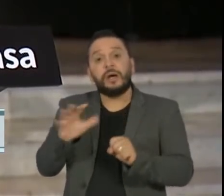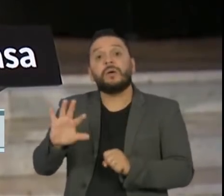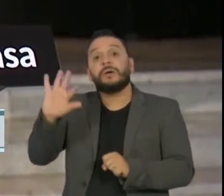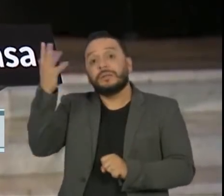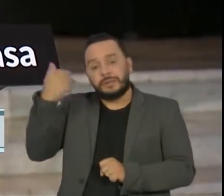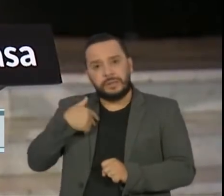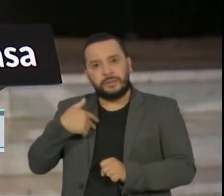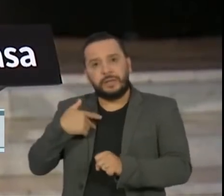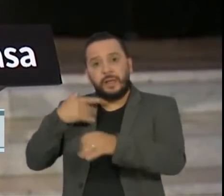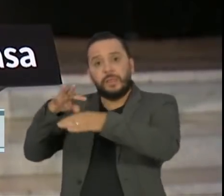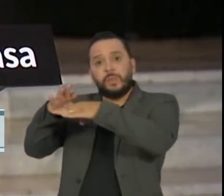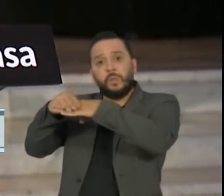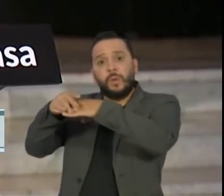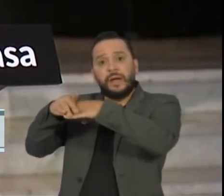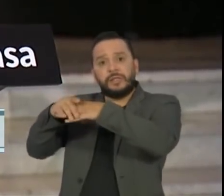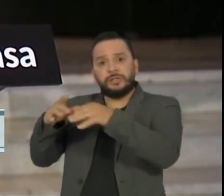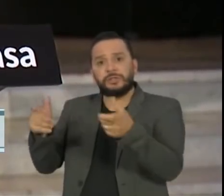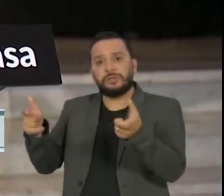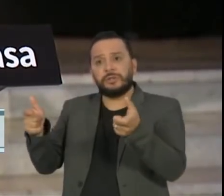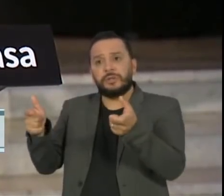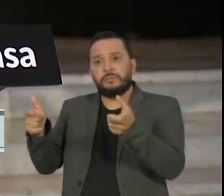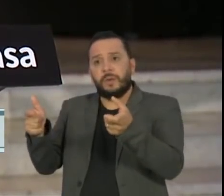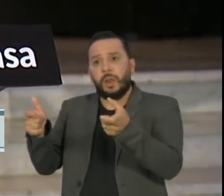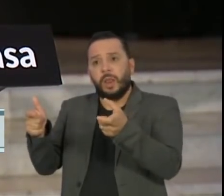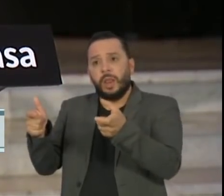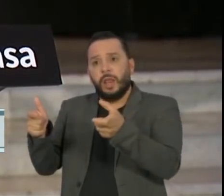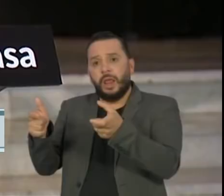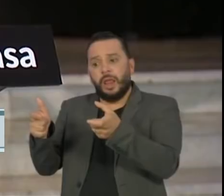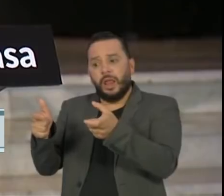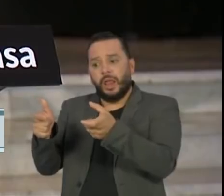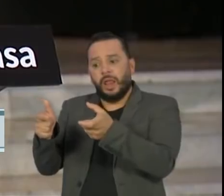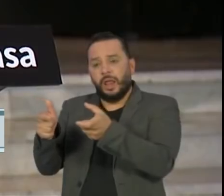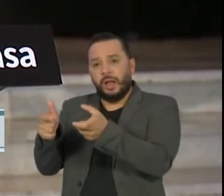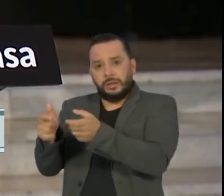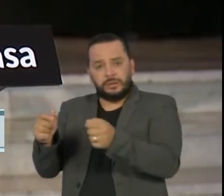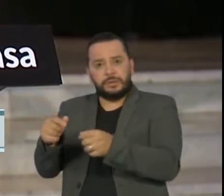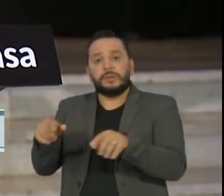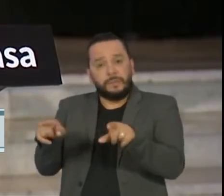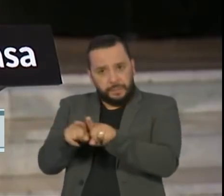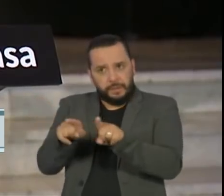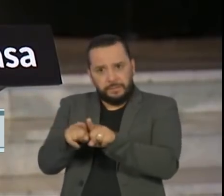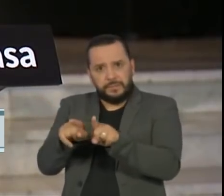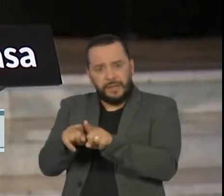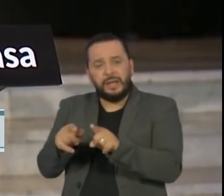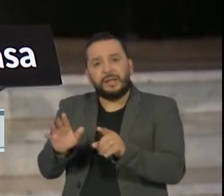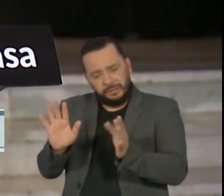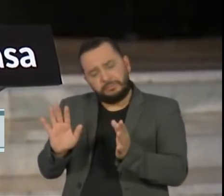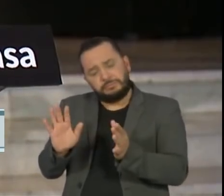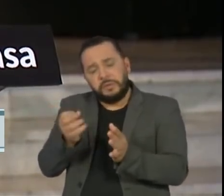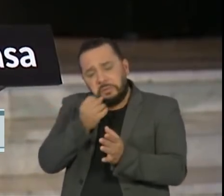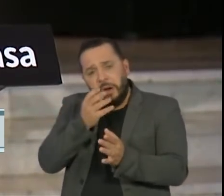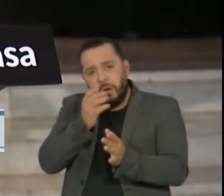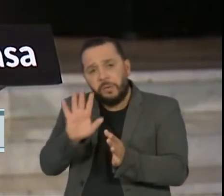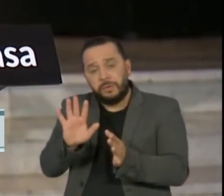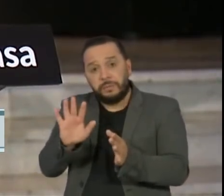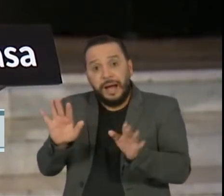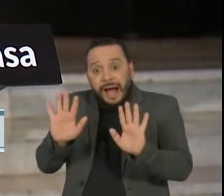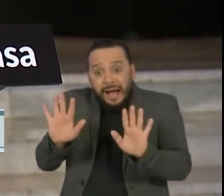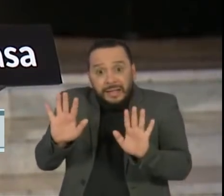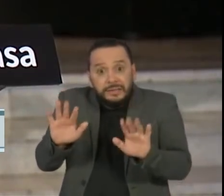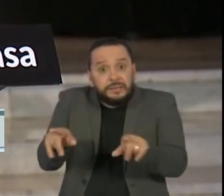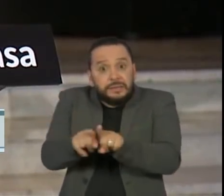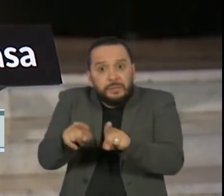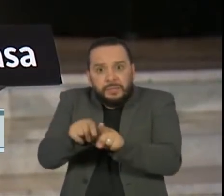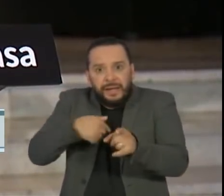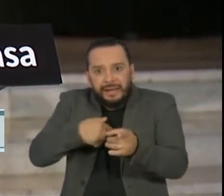para uma possibilidade de redução na capacidade de atendimento de leitos hospitalares ou de leitos